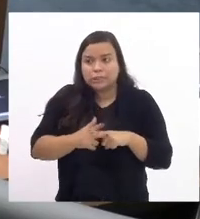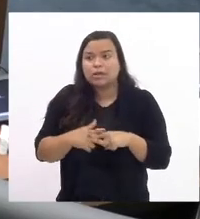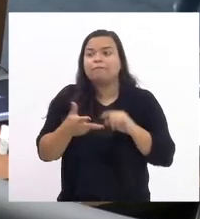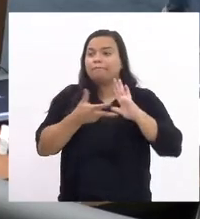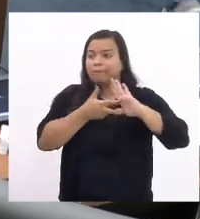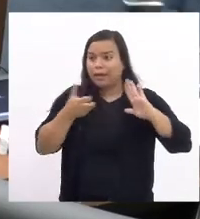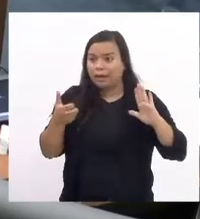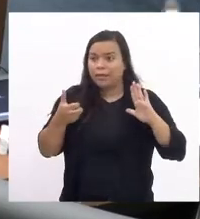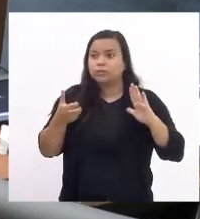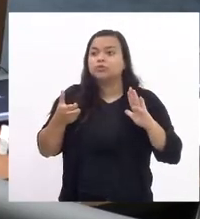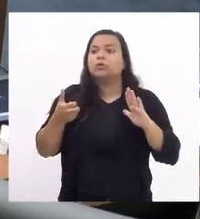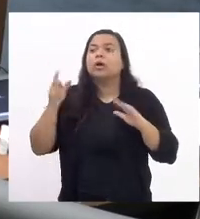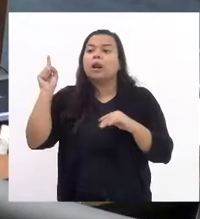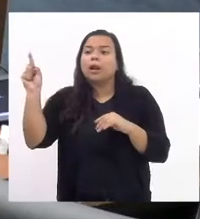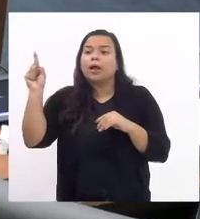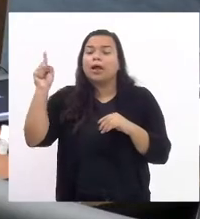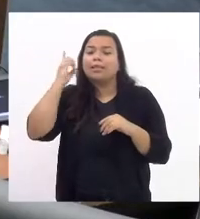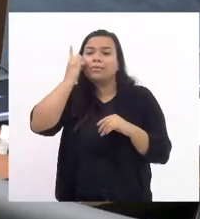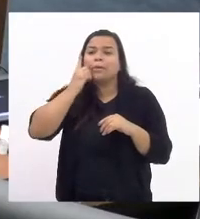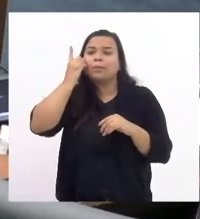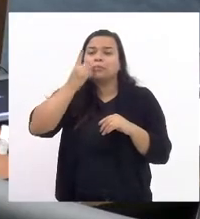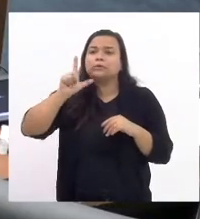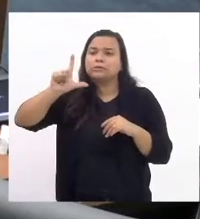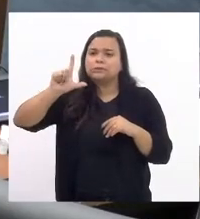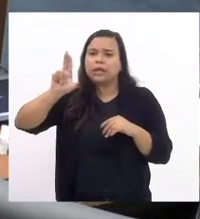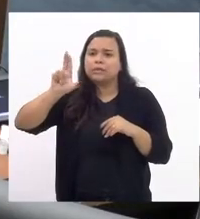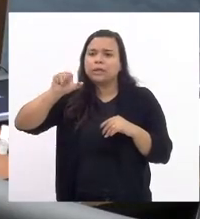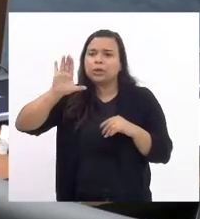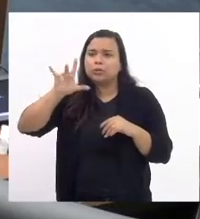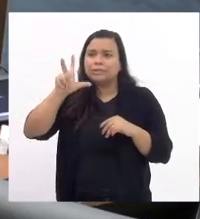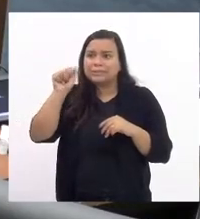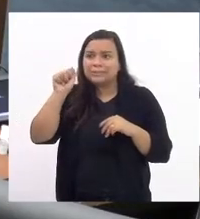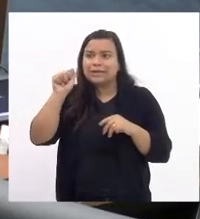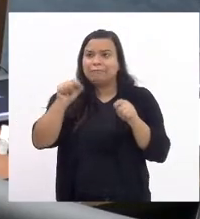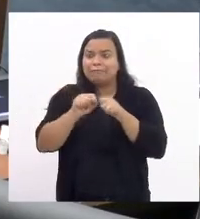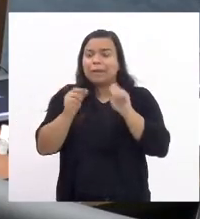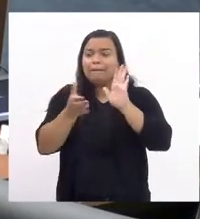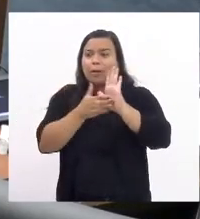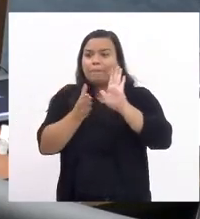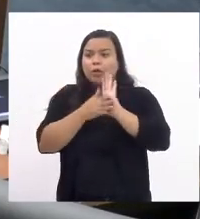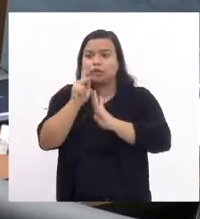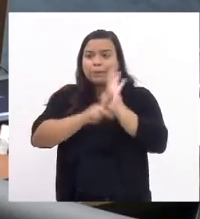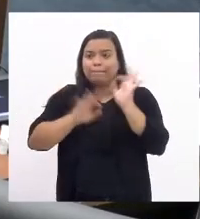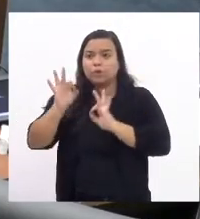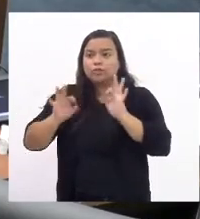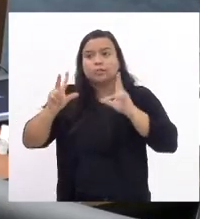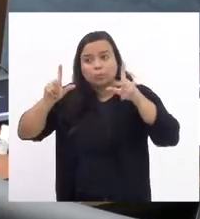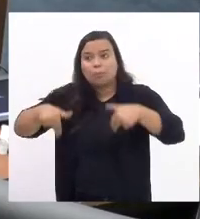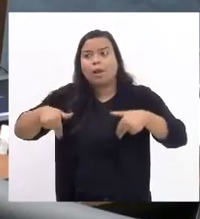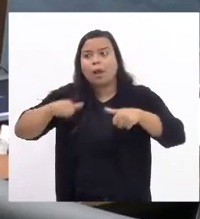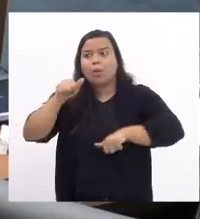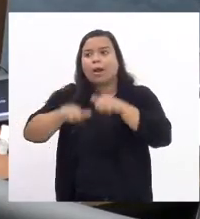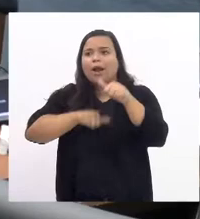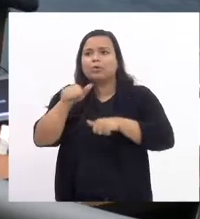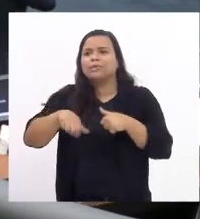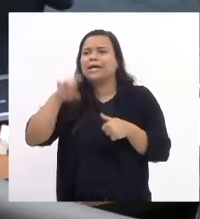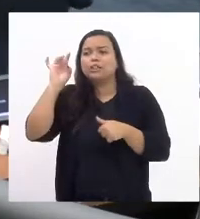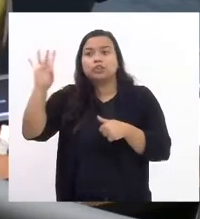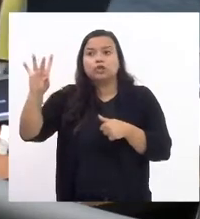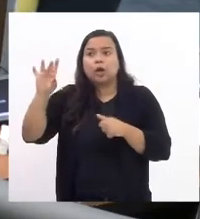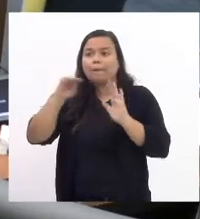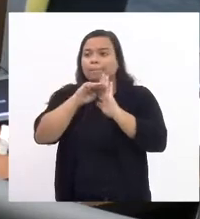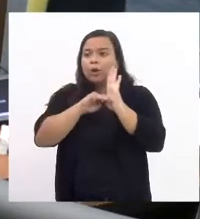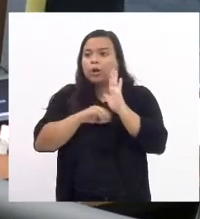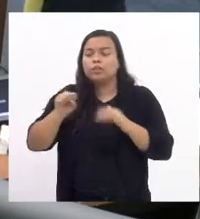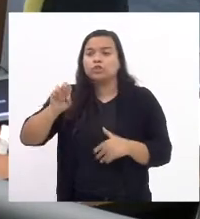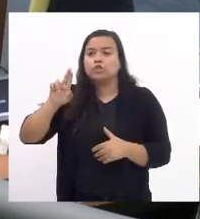para que a deputada Lucinha propusesse o mesmo projeto, alterando o Supera Rio